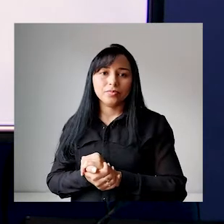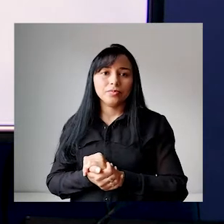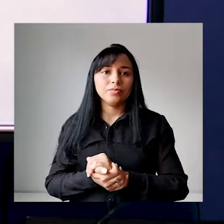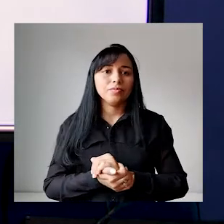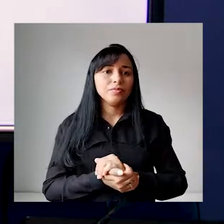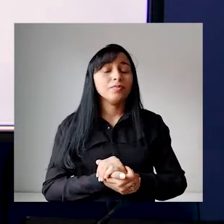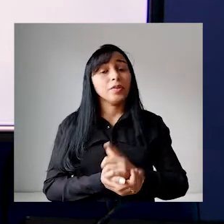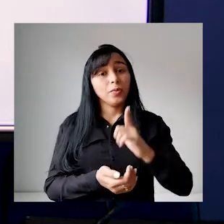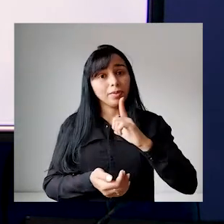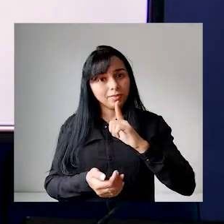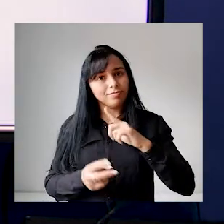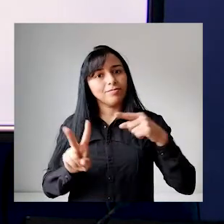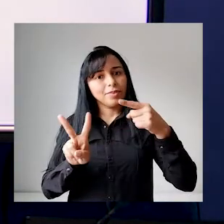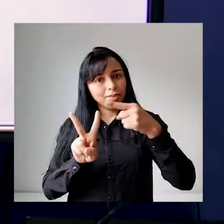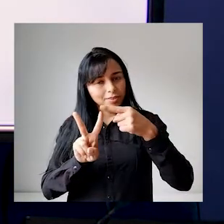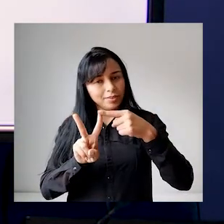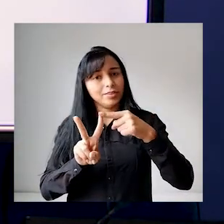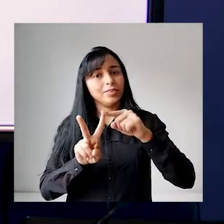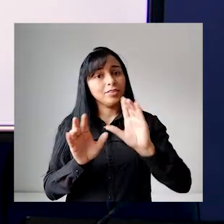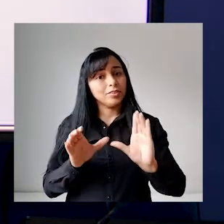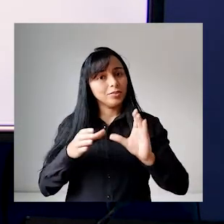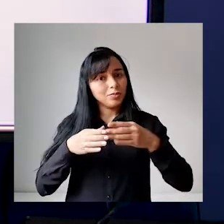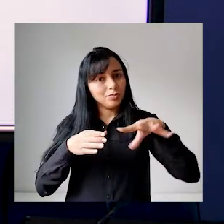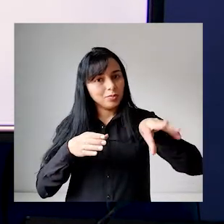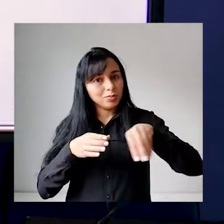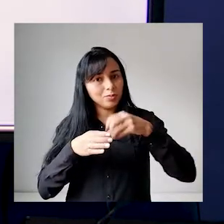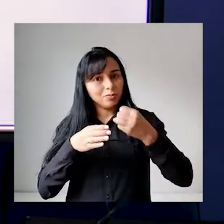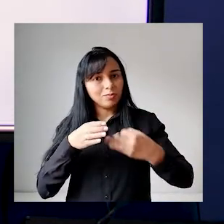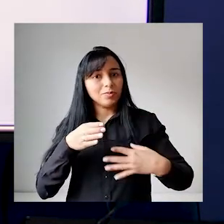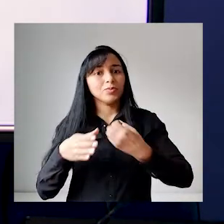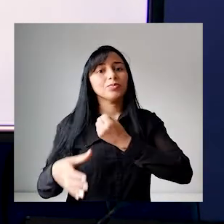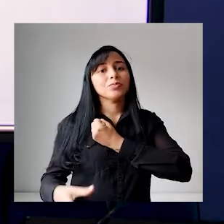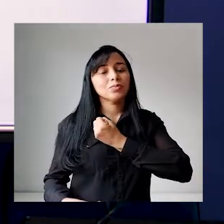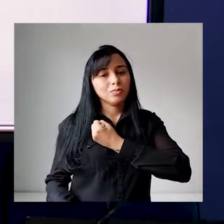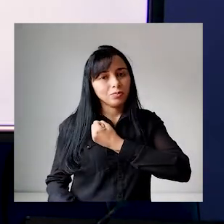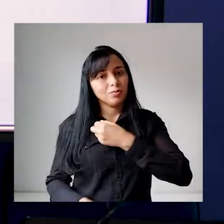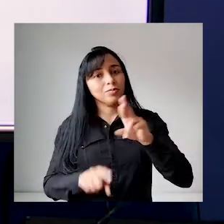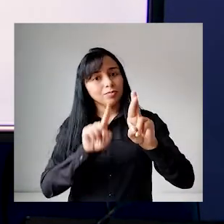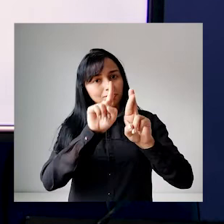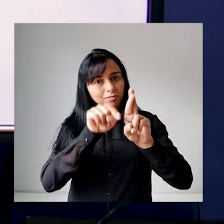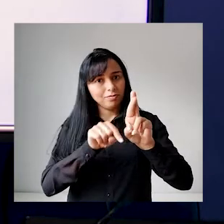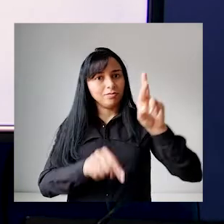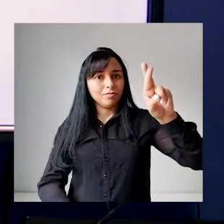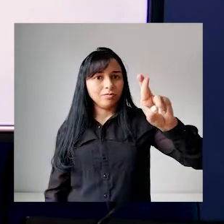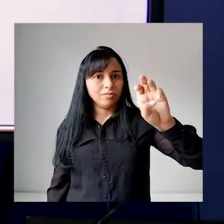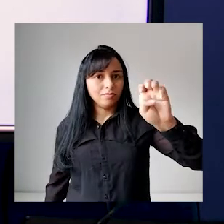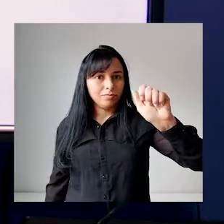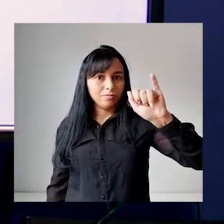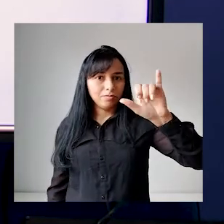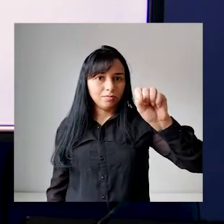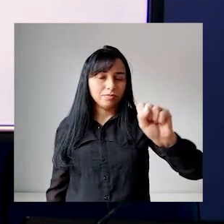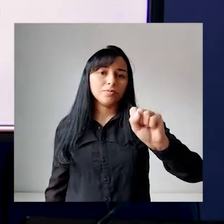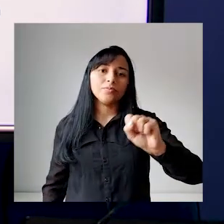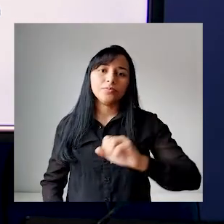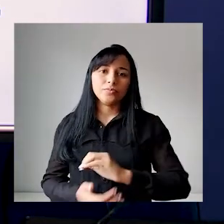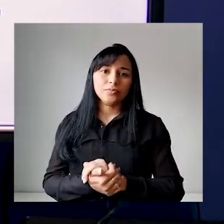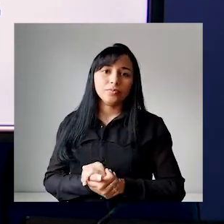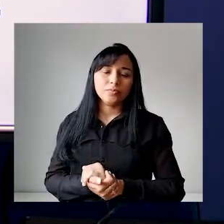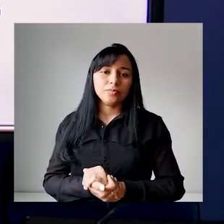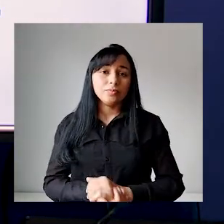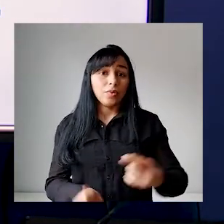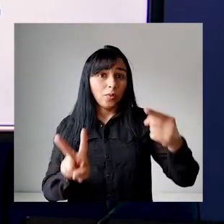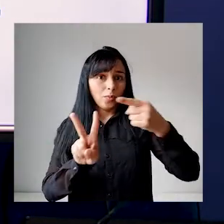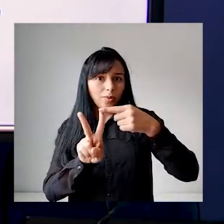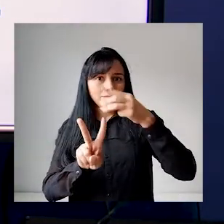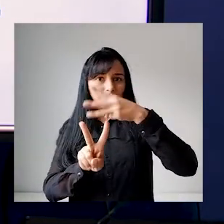dar exata, mas ela vai estar definida no conjunto dos números reais. Mas eu vou calcular aqui, tá bom? Eu sei que é igual a menos 5, né?